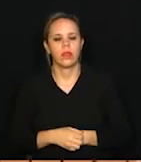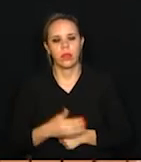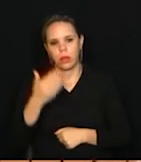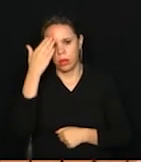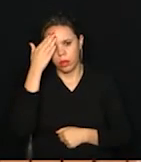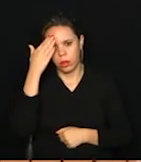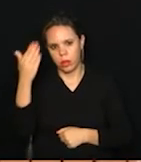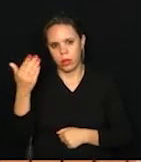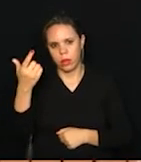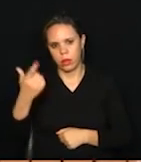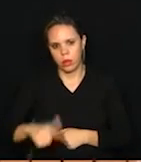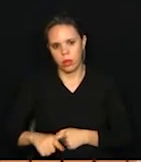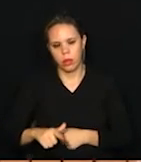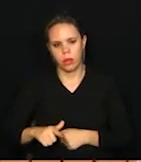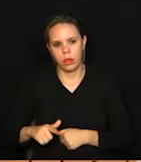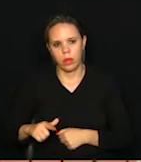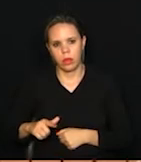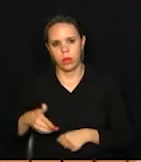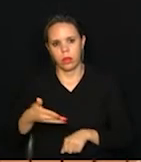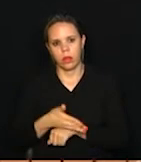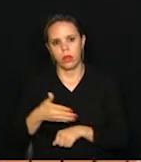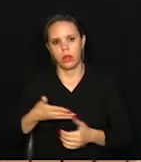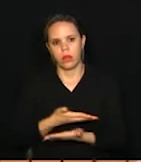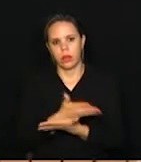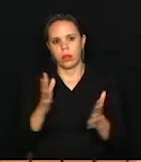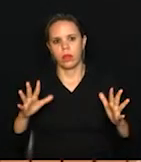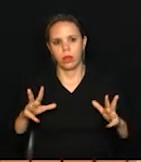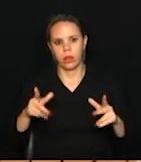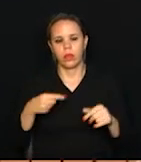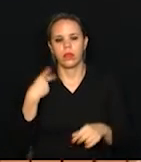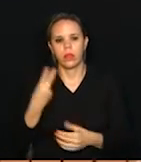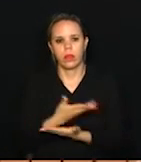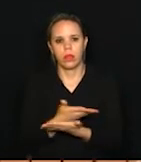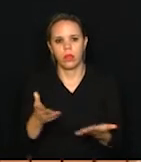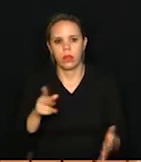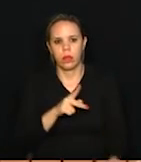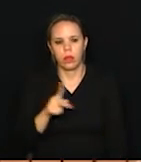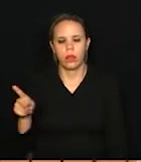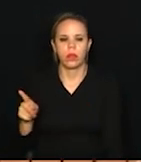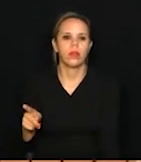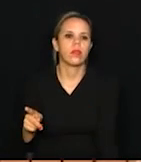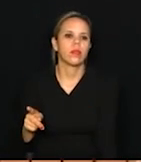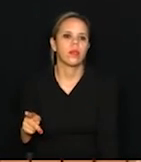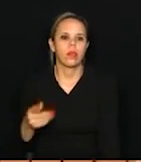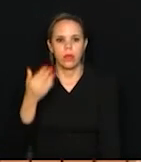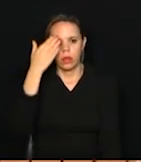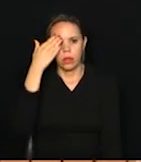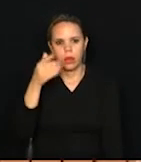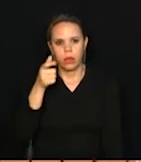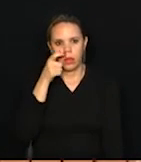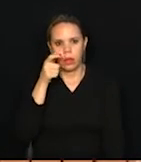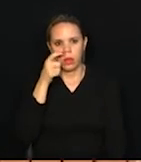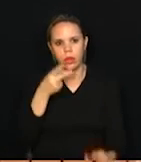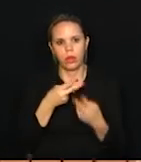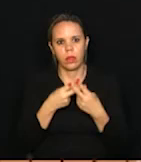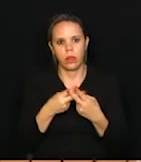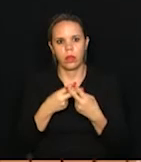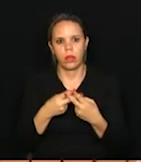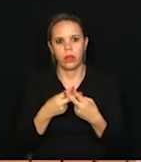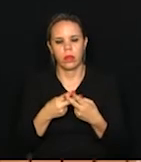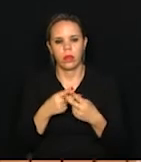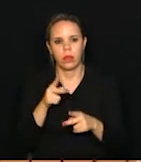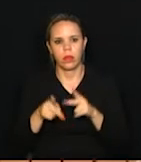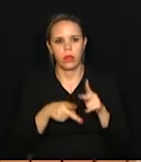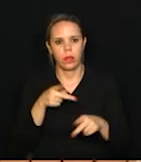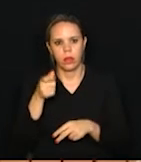agradeço mais uma vez a participação de todos os vereadores, ao presidente Ayrton. Agradeço também a paciência e a audiência de todos